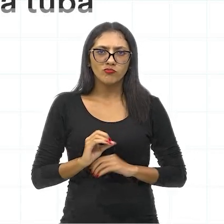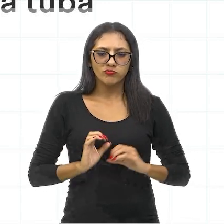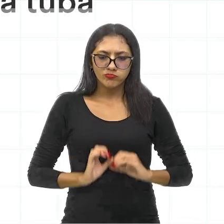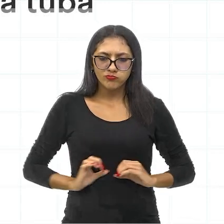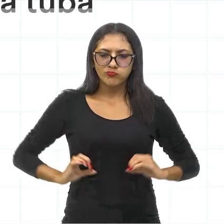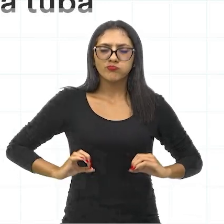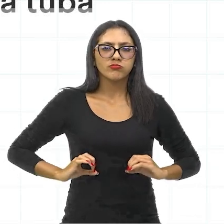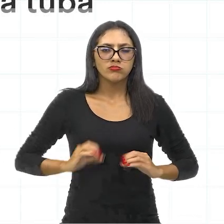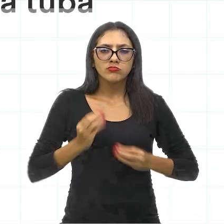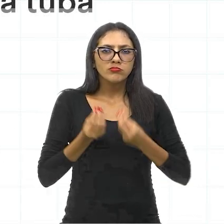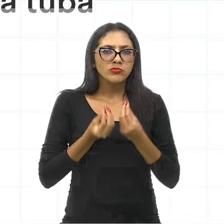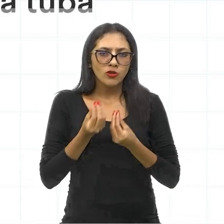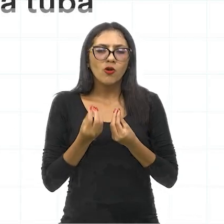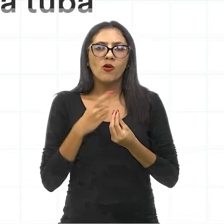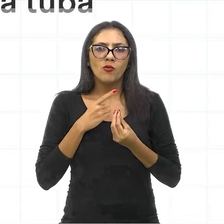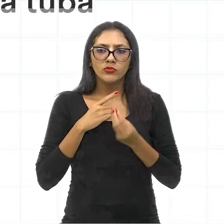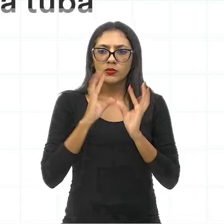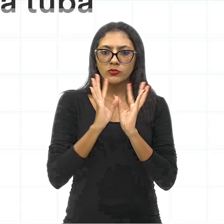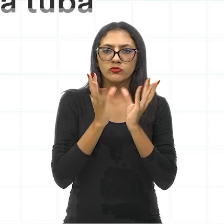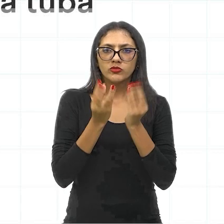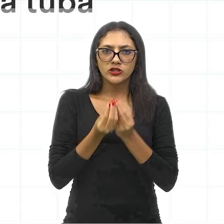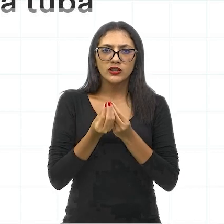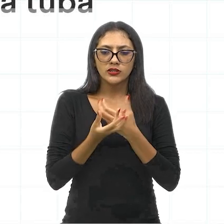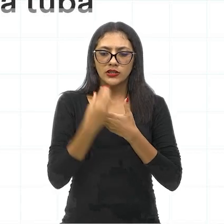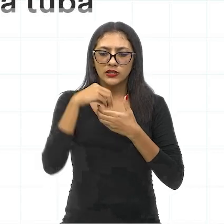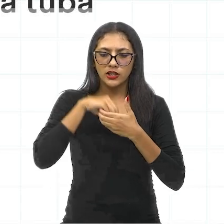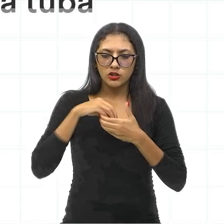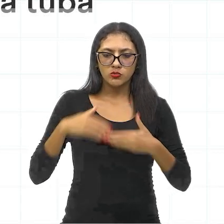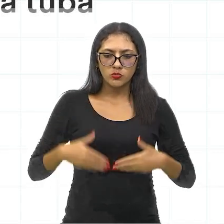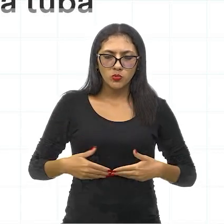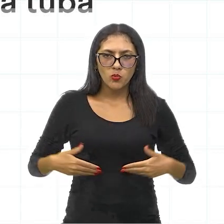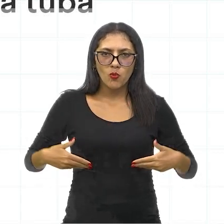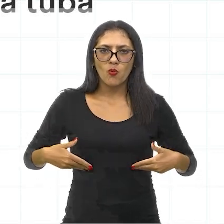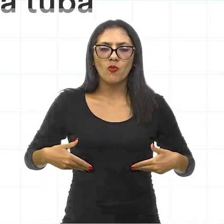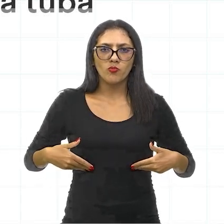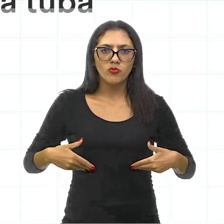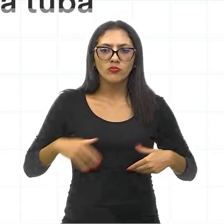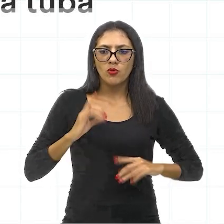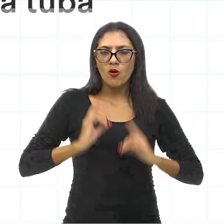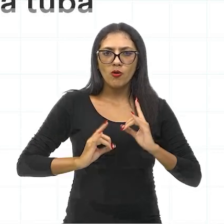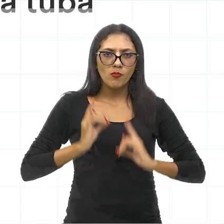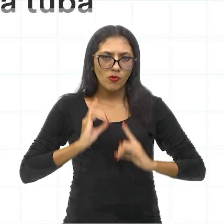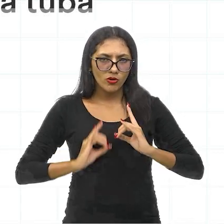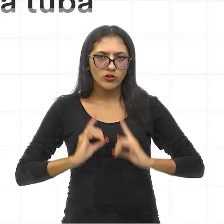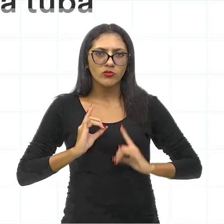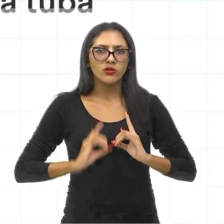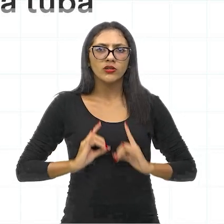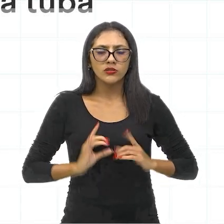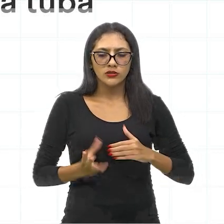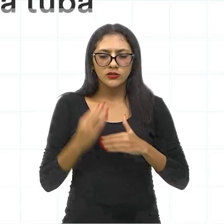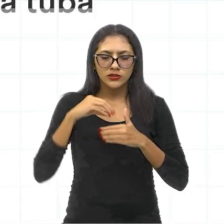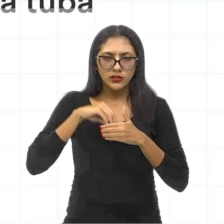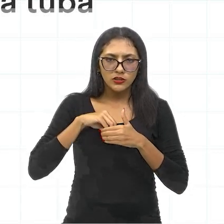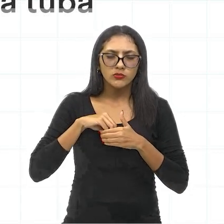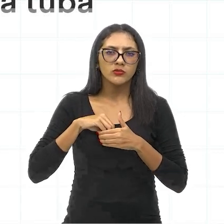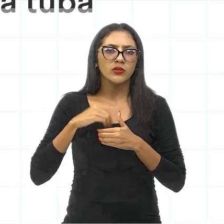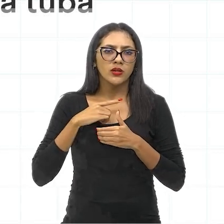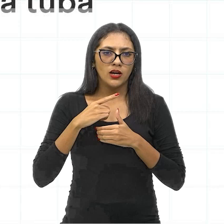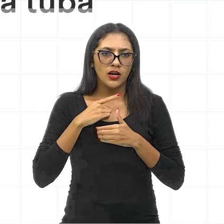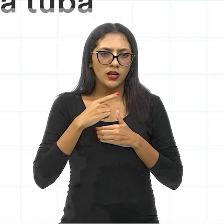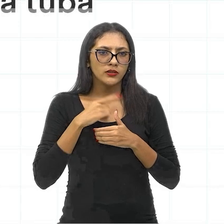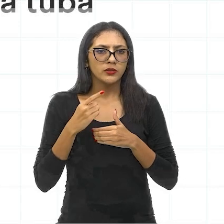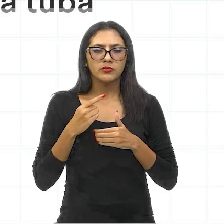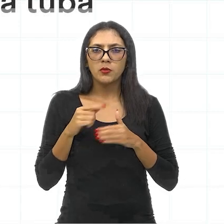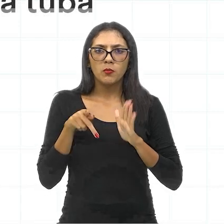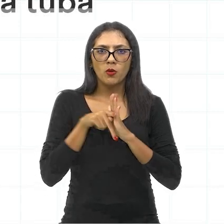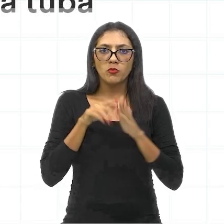vai sendo atraído por essas substâncias que o óvulo libera, né? E vai, através desse movimento da musculatura do